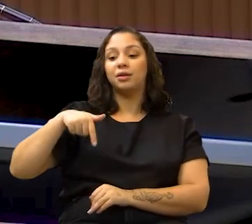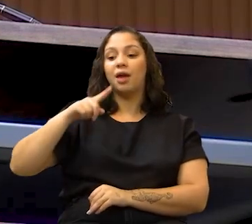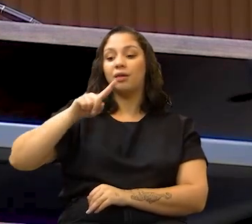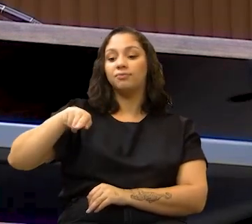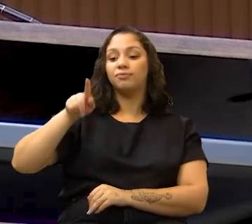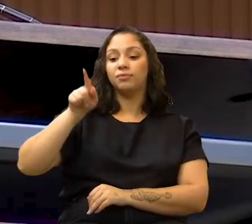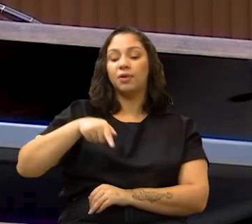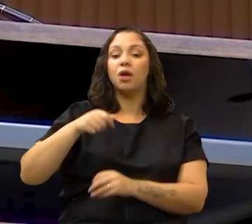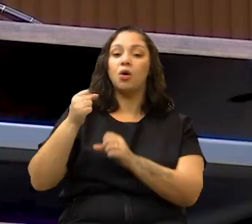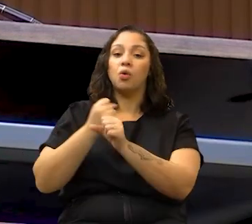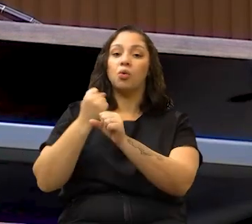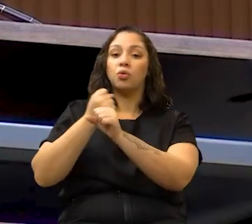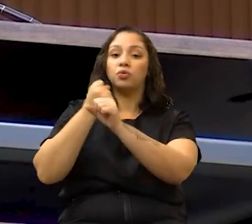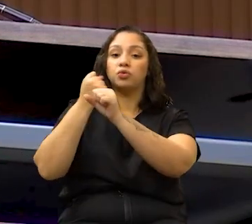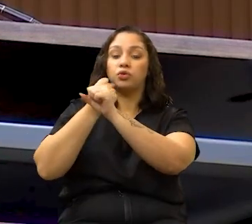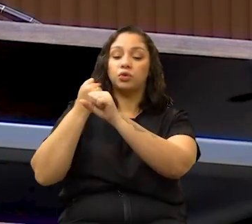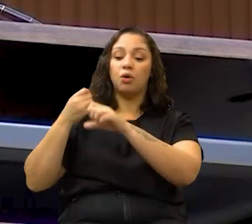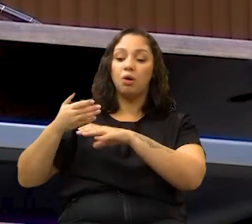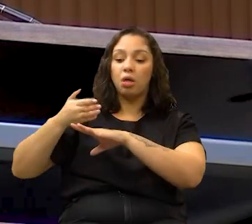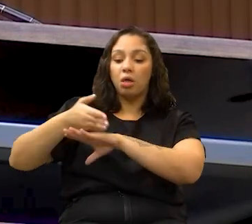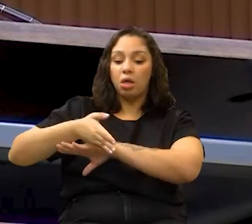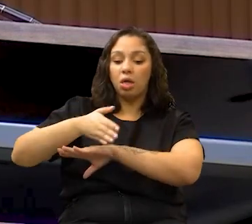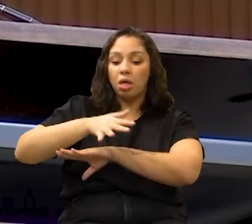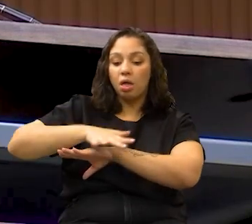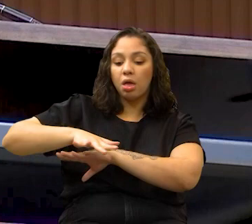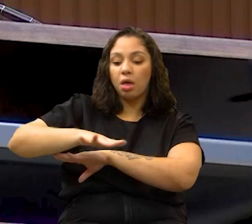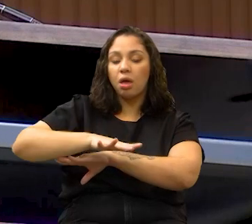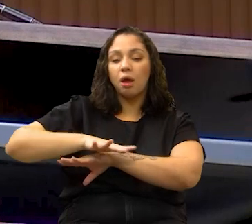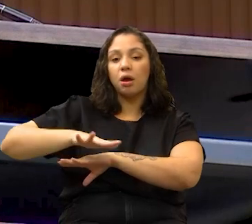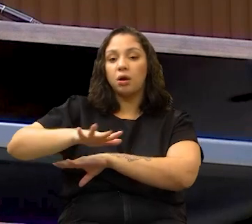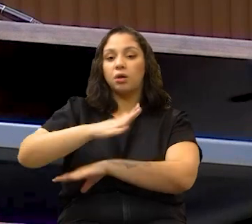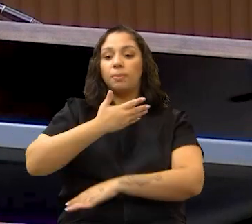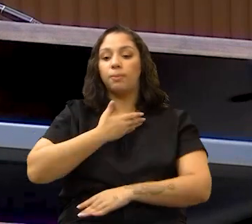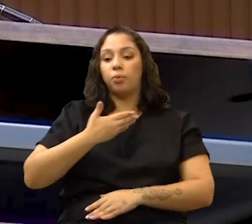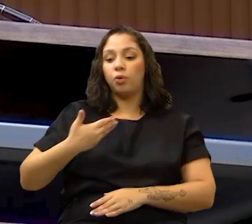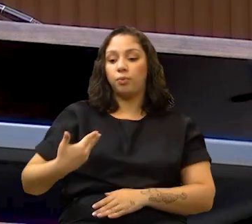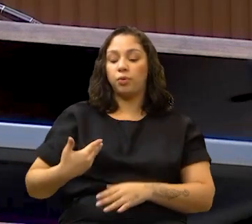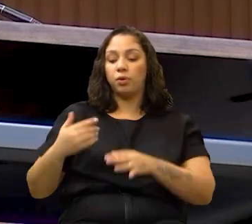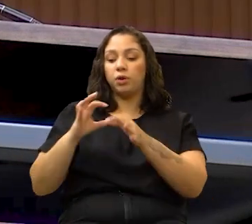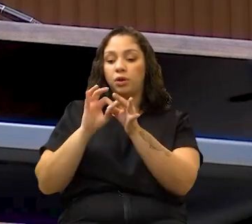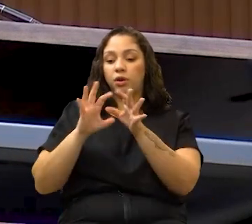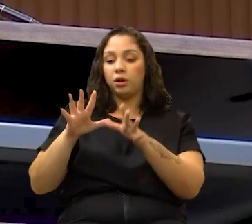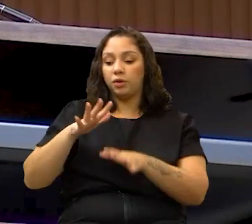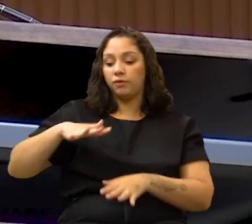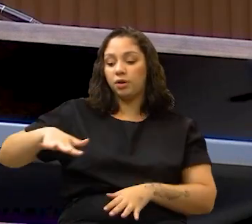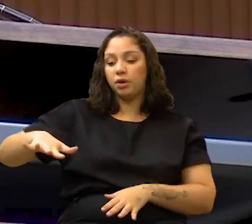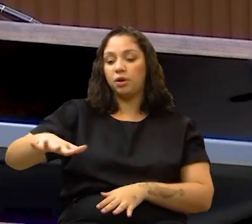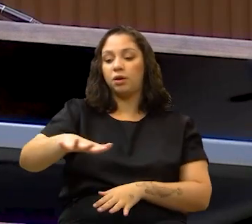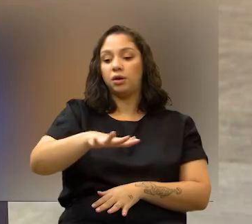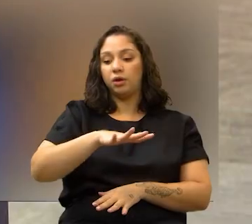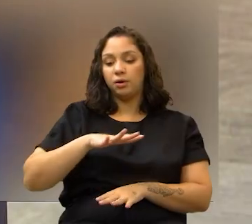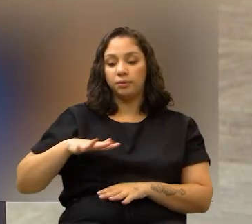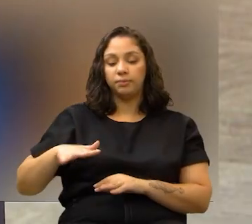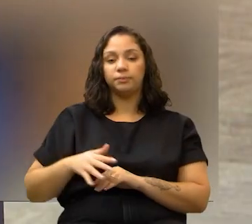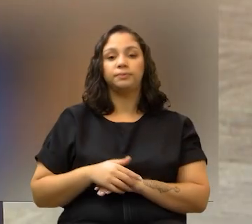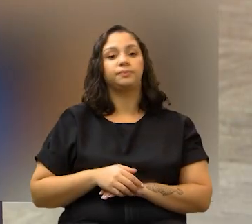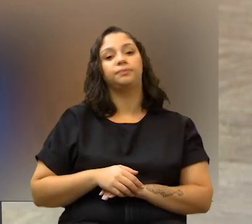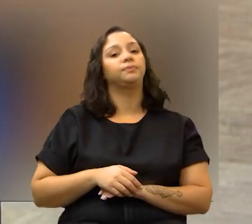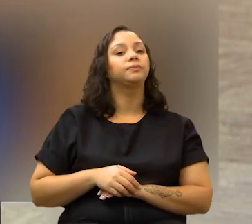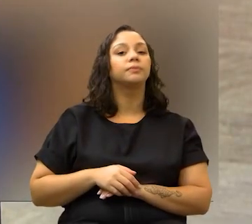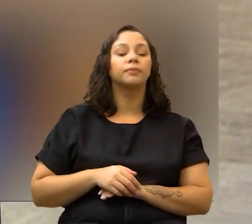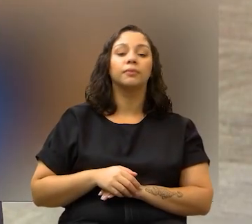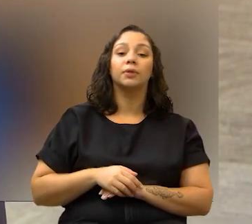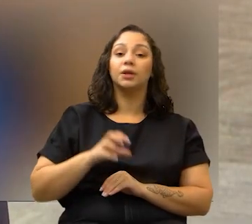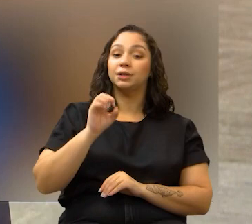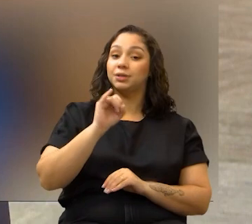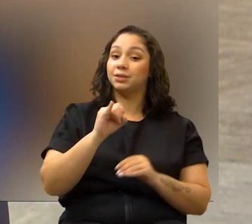o uso de construções e intervenções hostis nos espaços públicos de livre circulação em Campinas. Quando